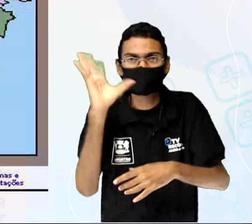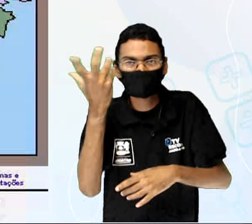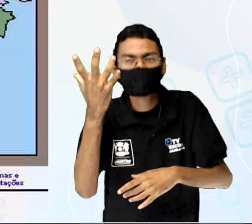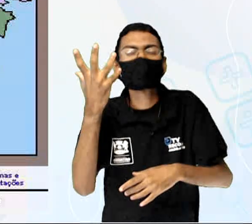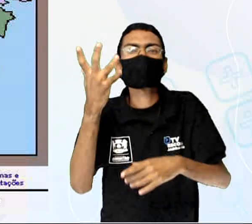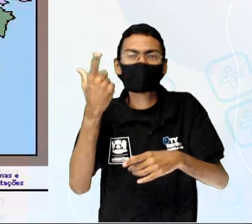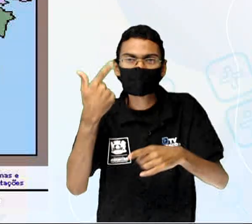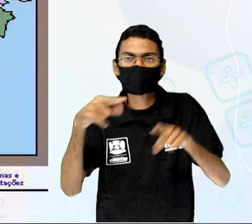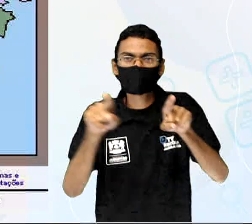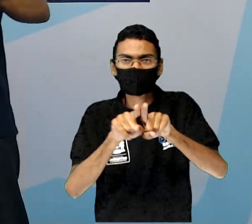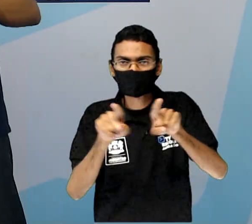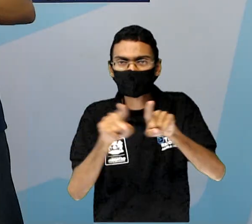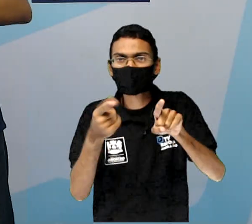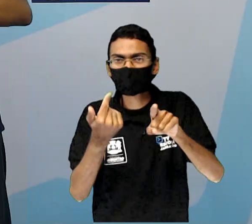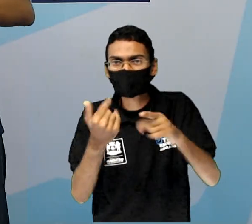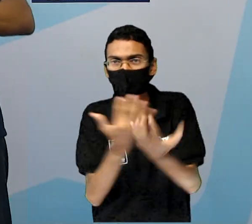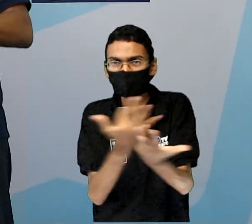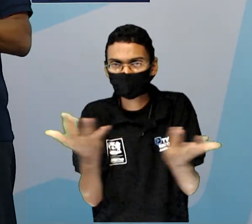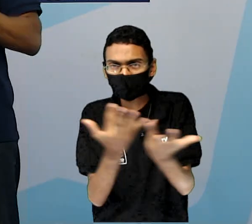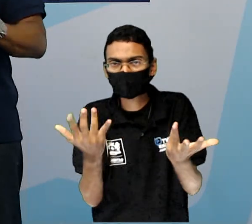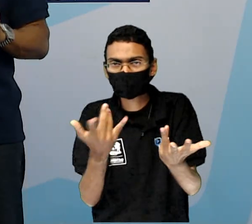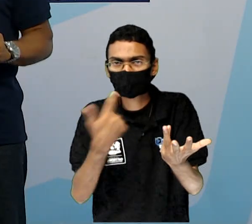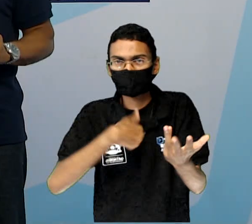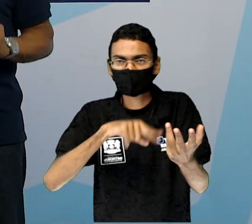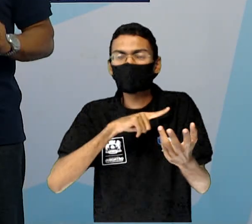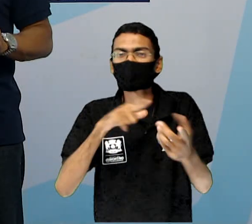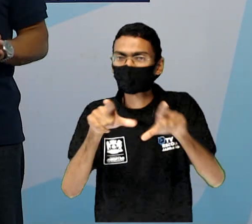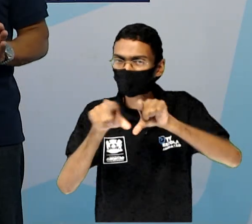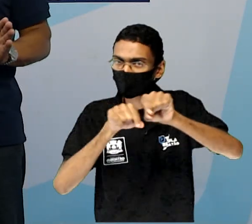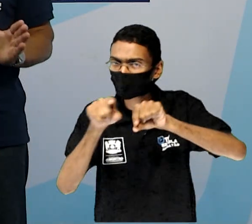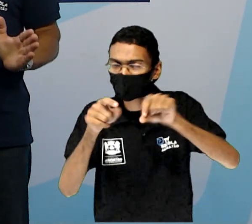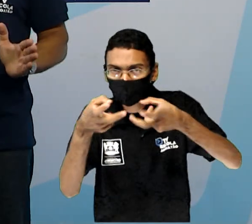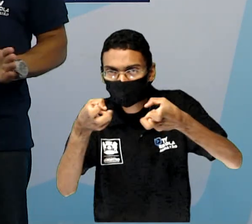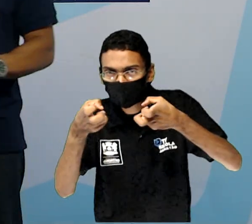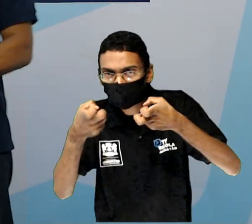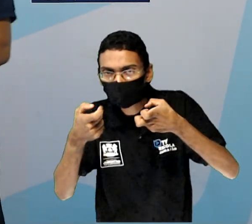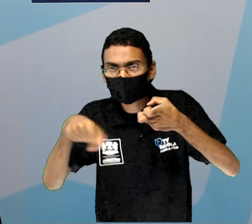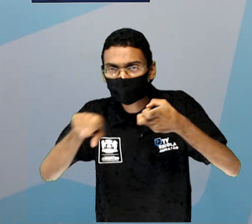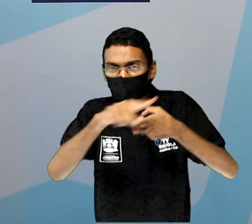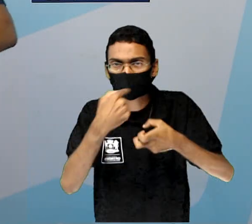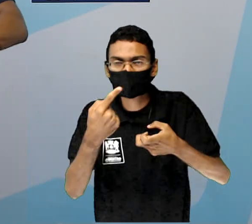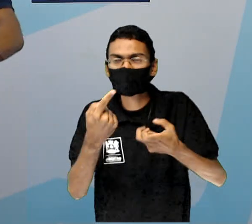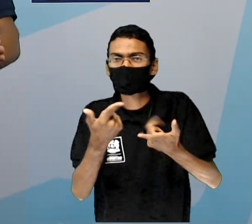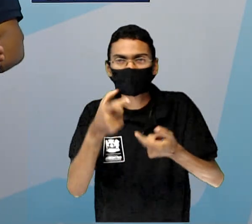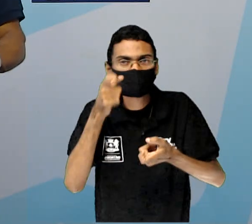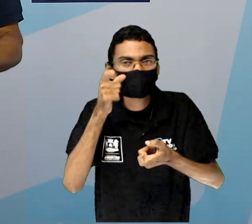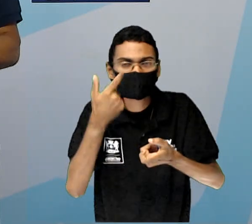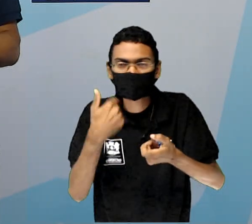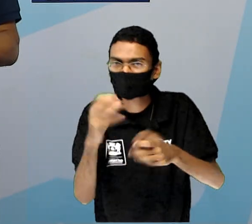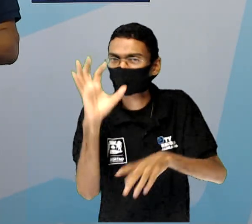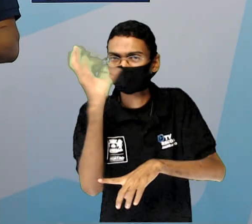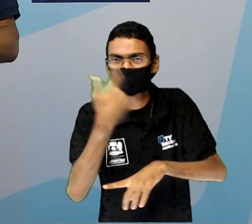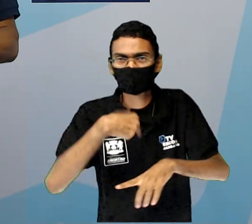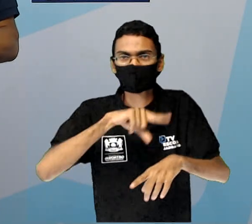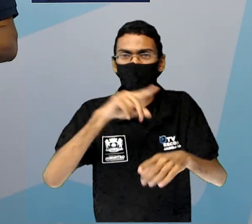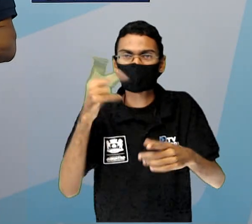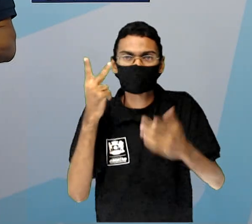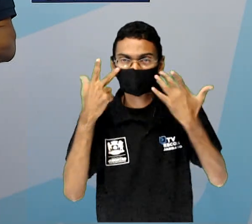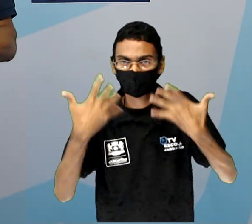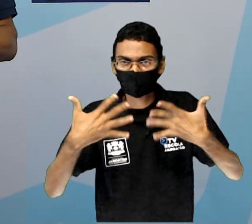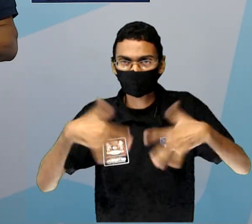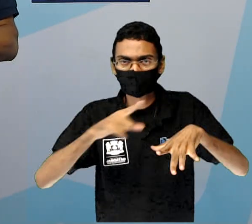da formação das estepes e a vegetação de montanha. Então, aqui a gente tem todo um destaque no nosso mapa relacionado às